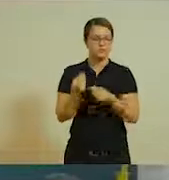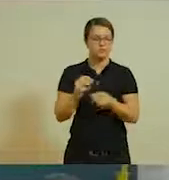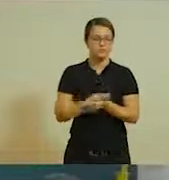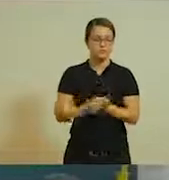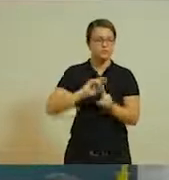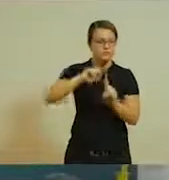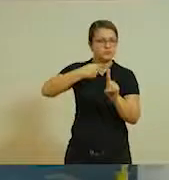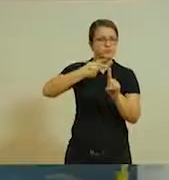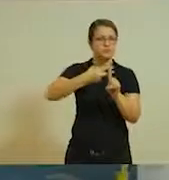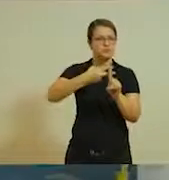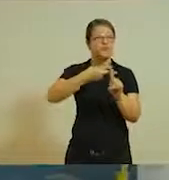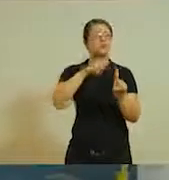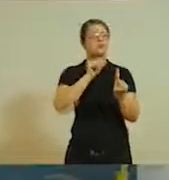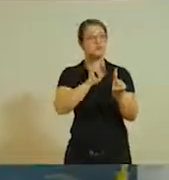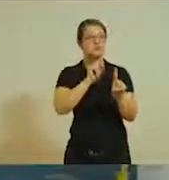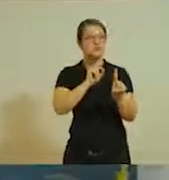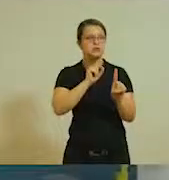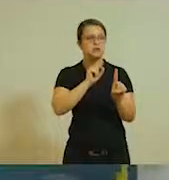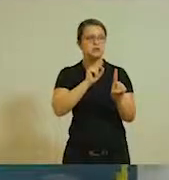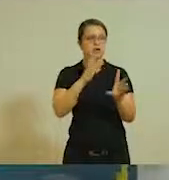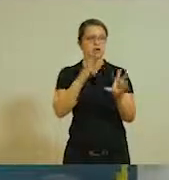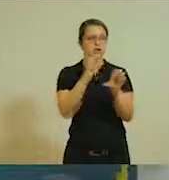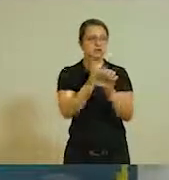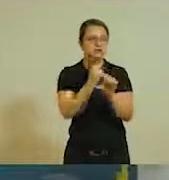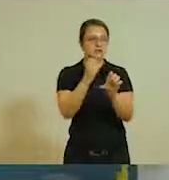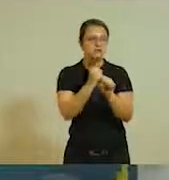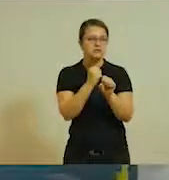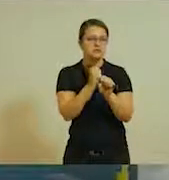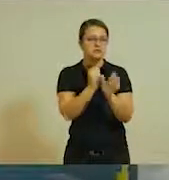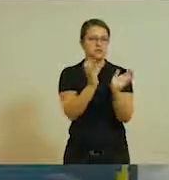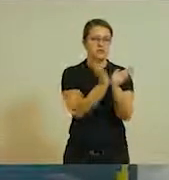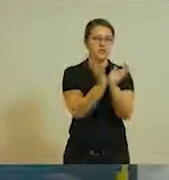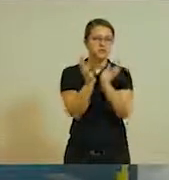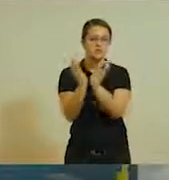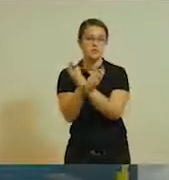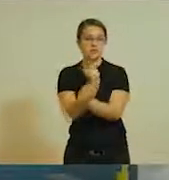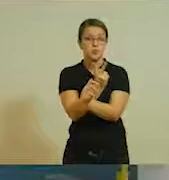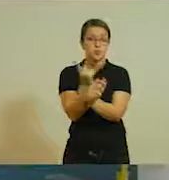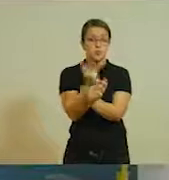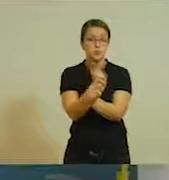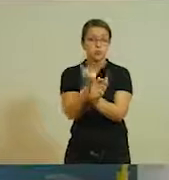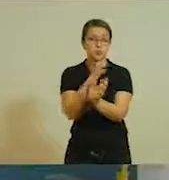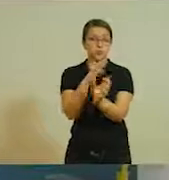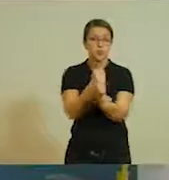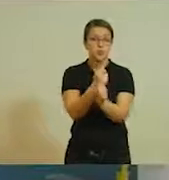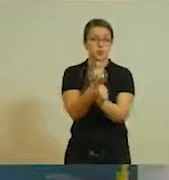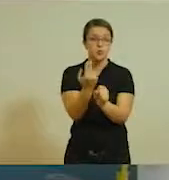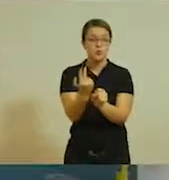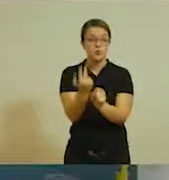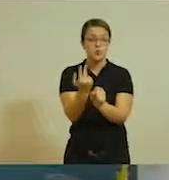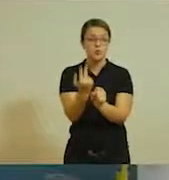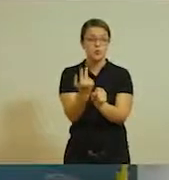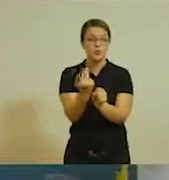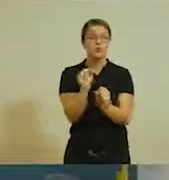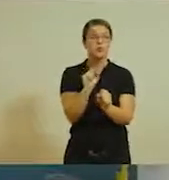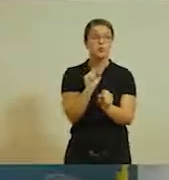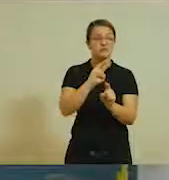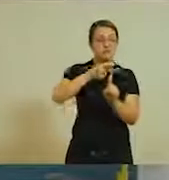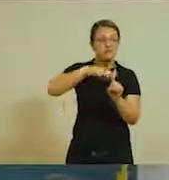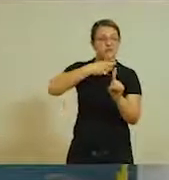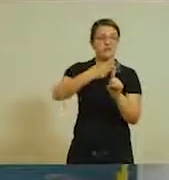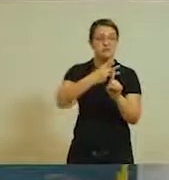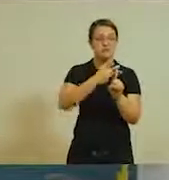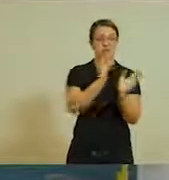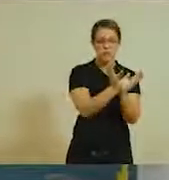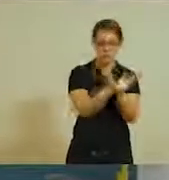vocês. Dobro é a adição de 2 quantidades iguais. E triplo é a